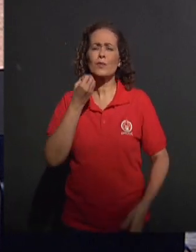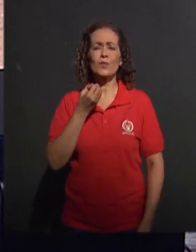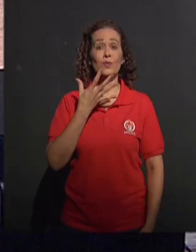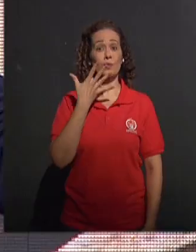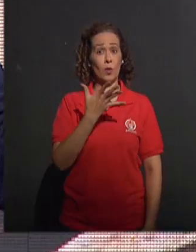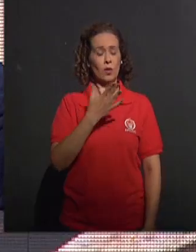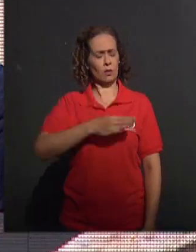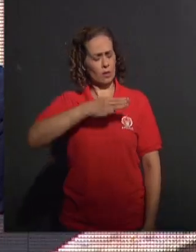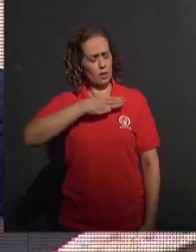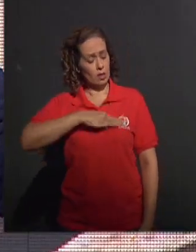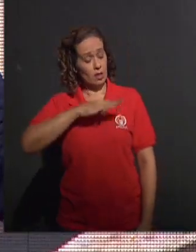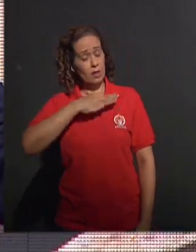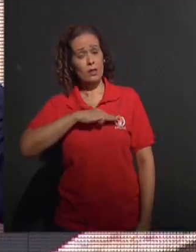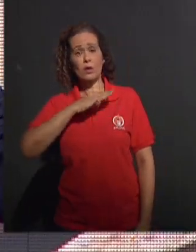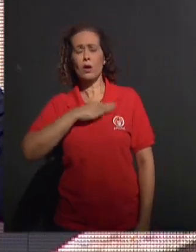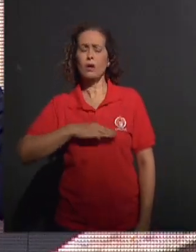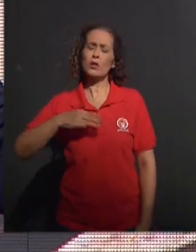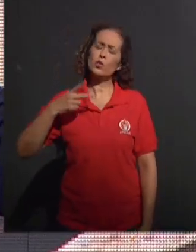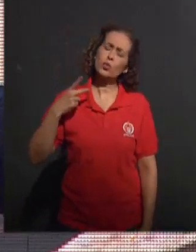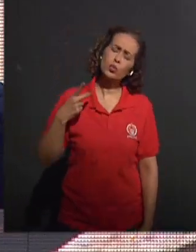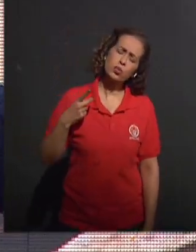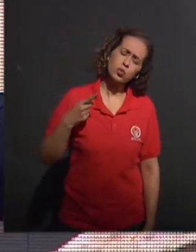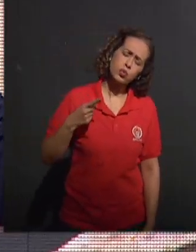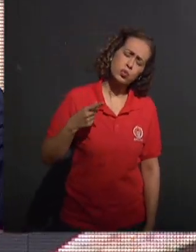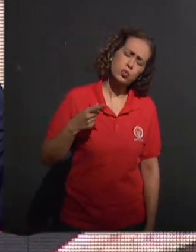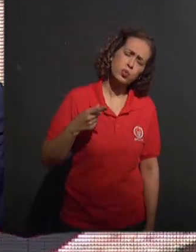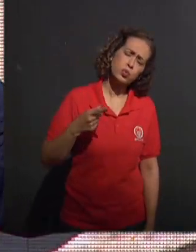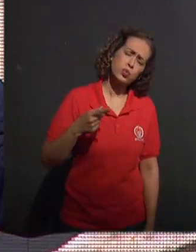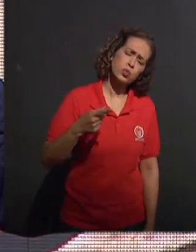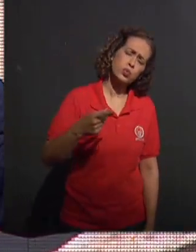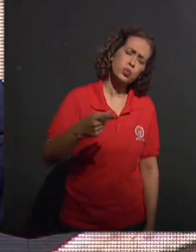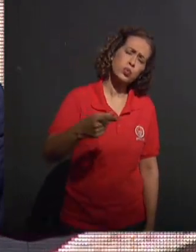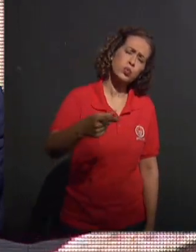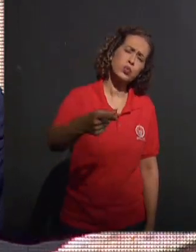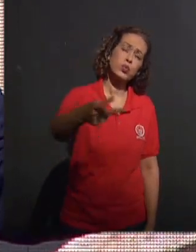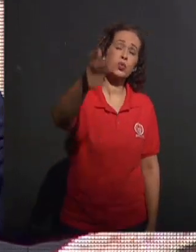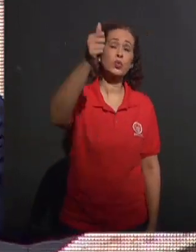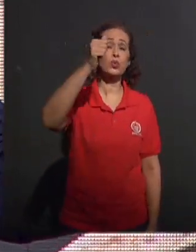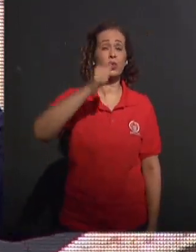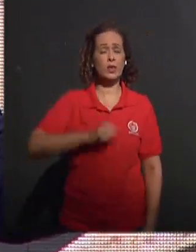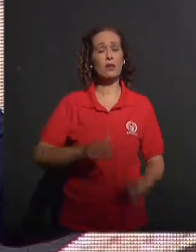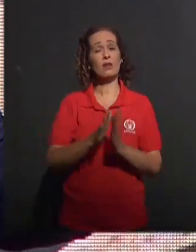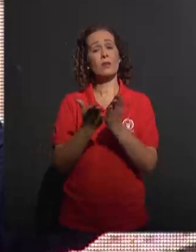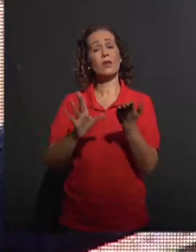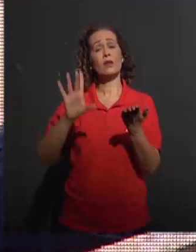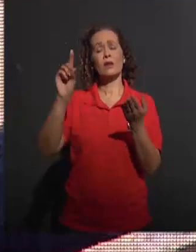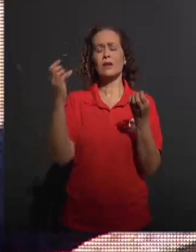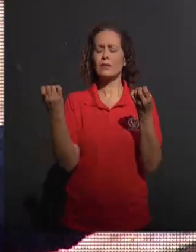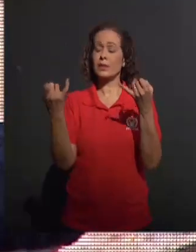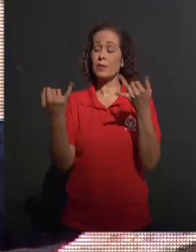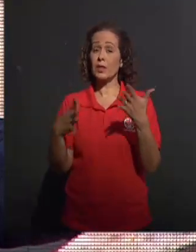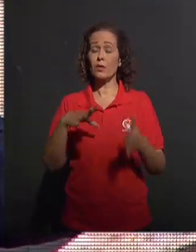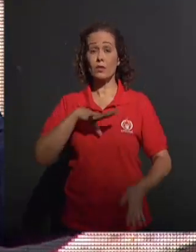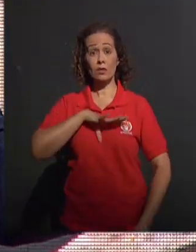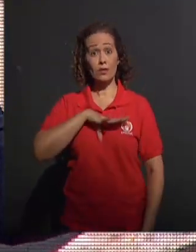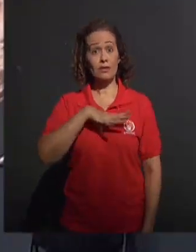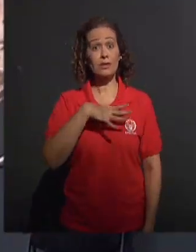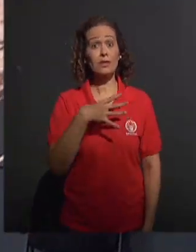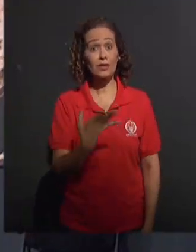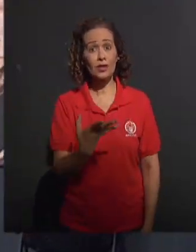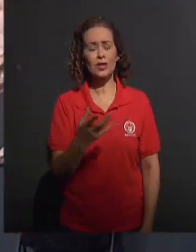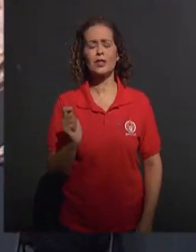e a misericórdia dEle dura e dura para sempre. E a palavra diz que com ousadia podemos